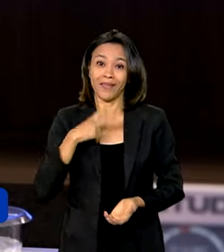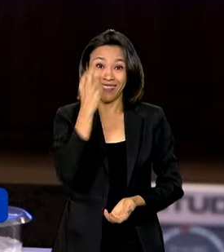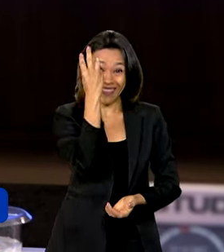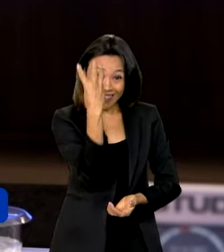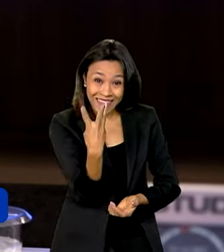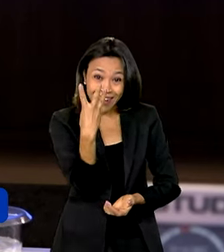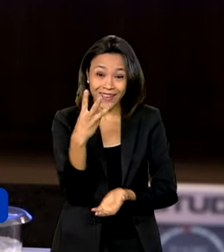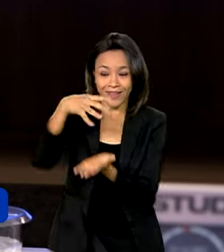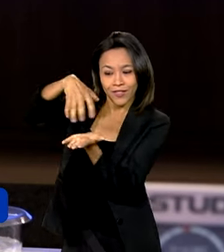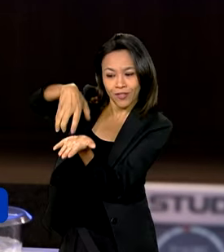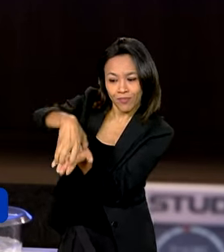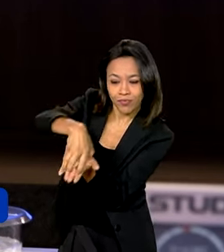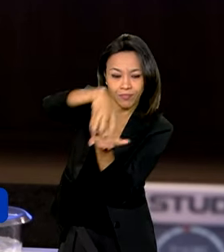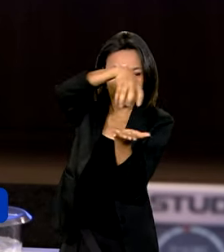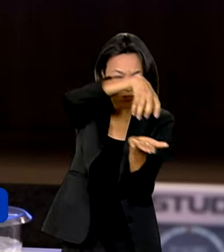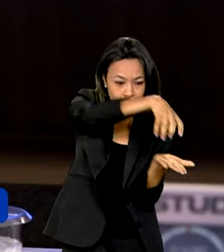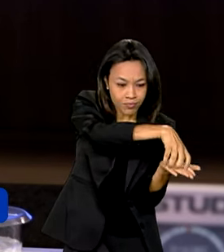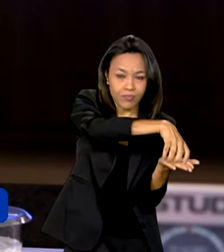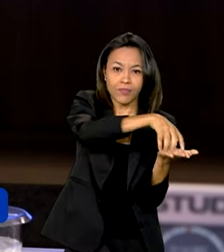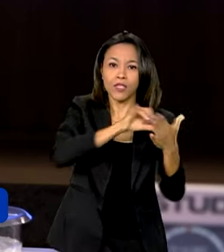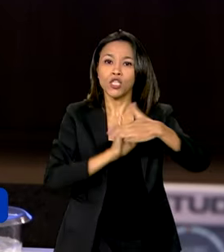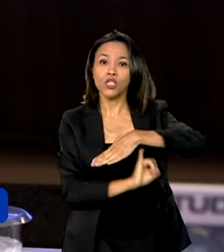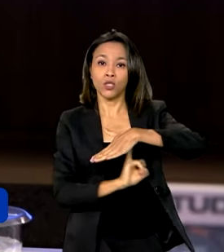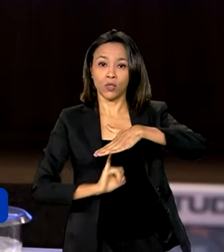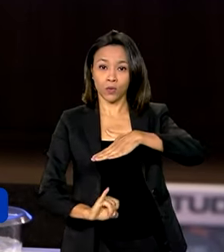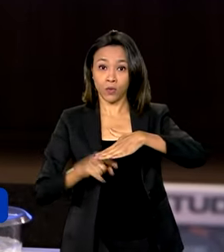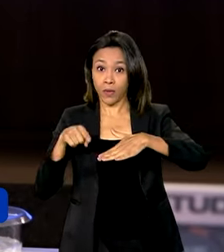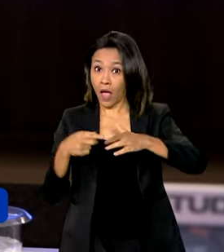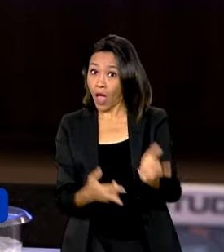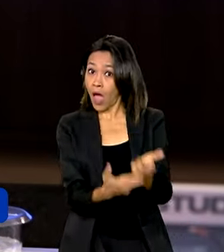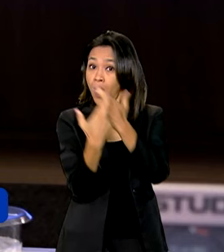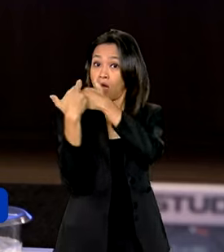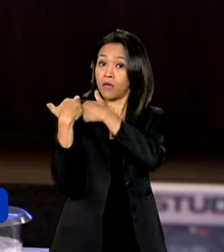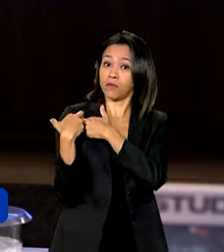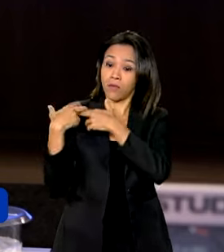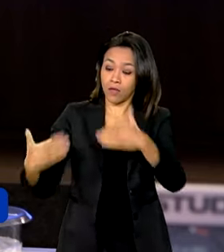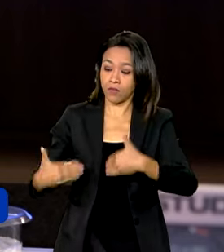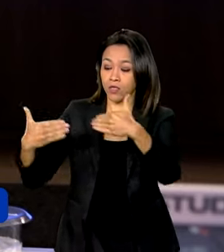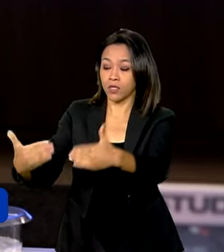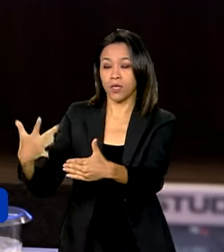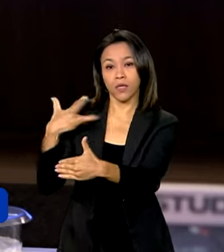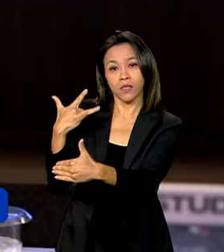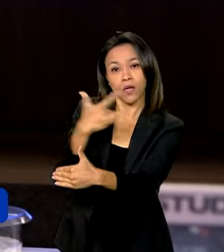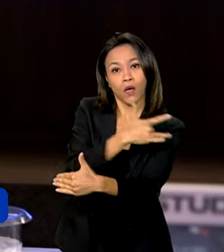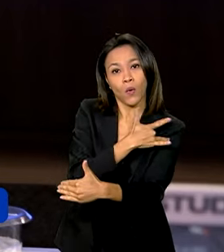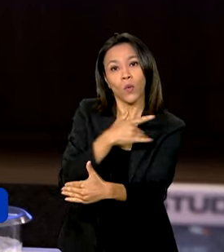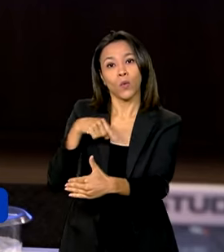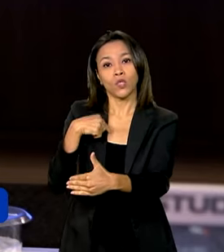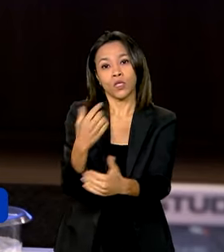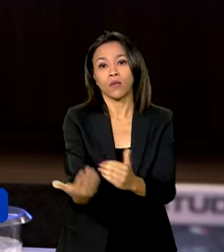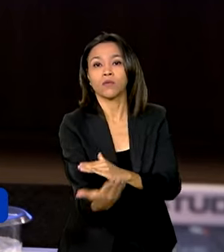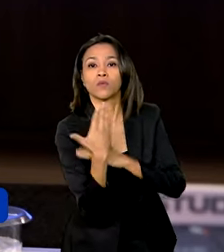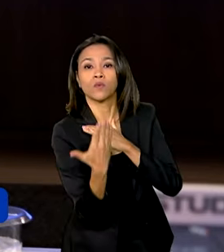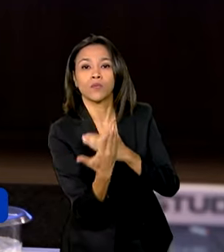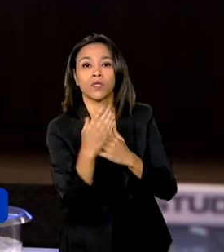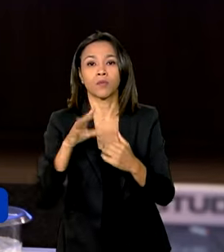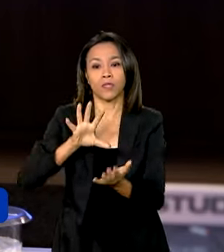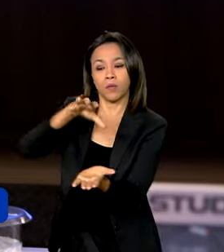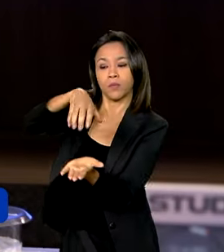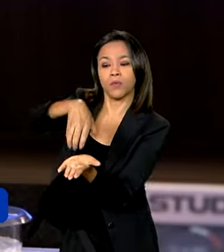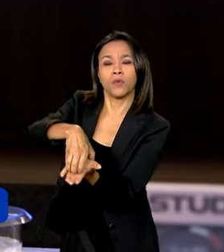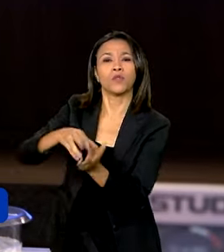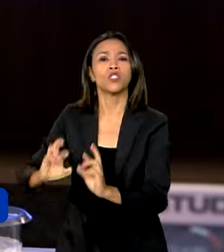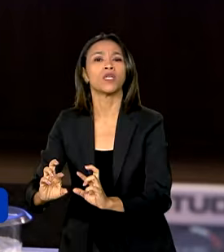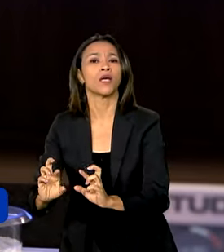nacionais diretamente sobre e responsabilidade do ministério da saúde que estão nos apoiando o instituto nacional do Câncer de traumato